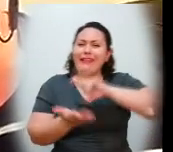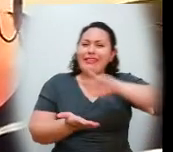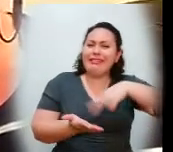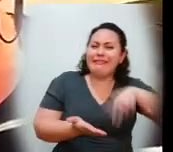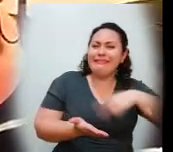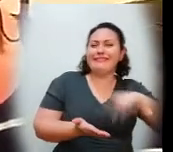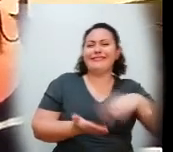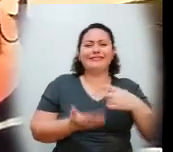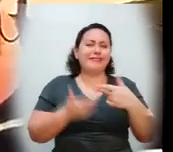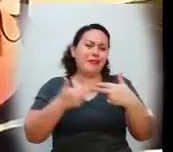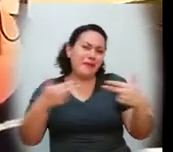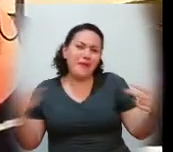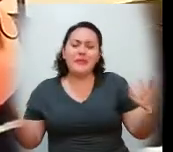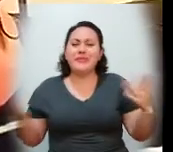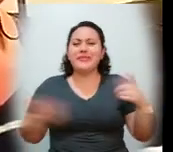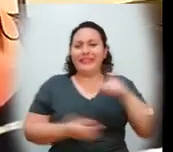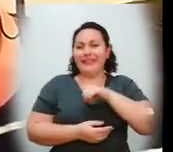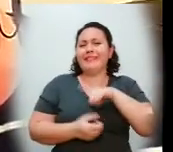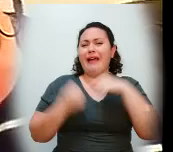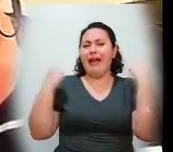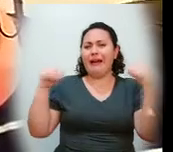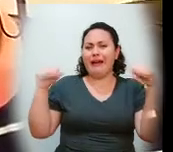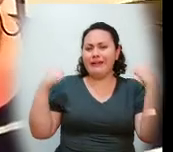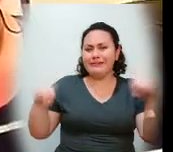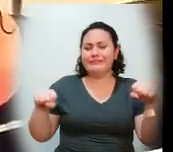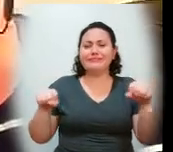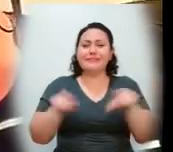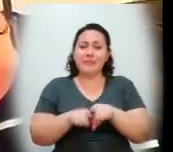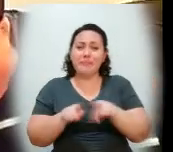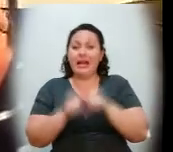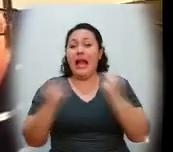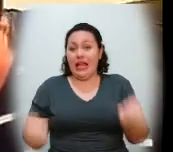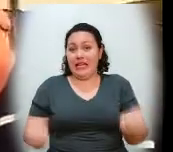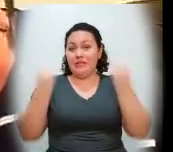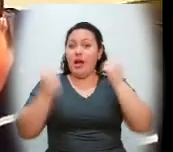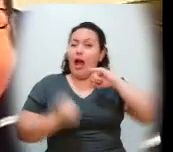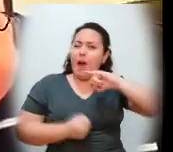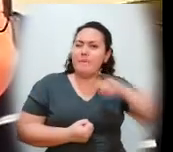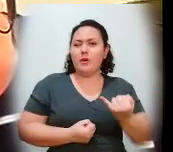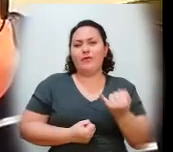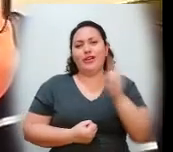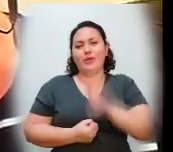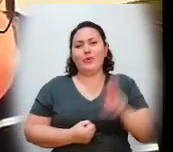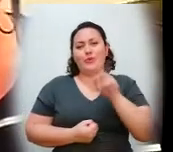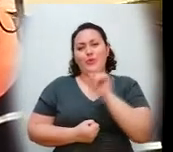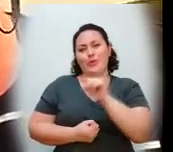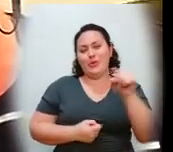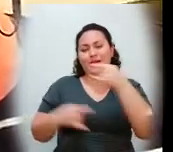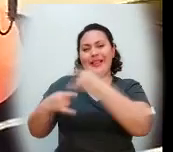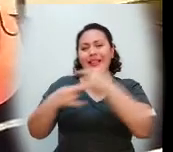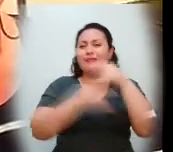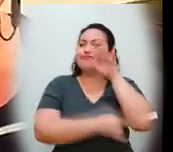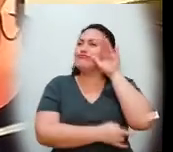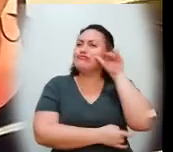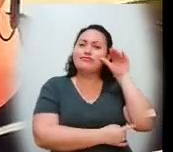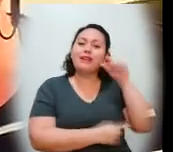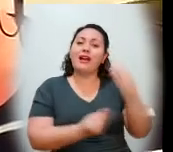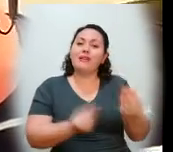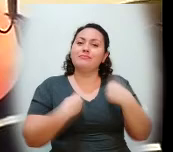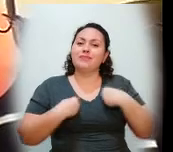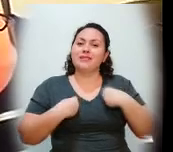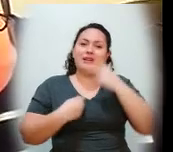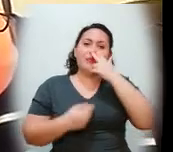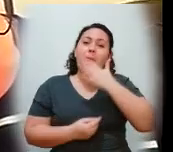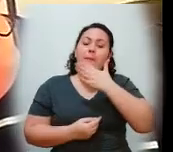danças e de academia, enfim, que eu acho que a gente pode tirar proveito nesse momento também, né, em nosso benefício